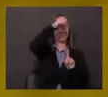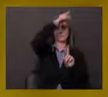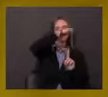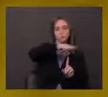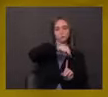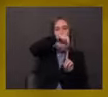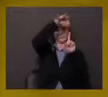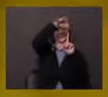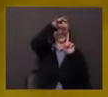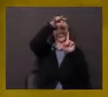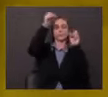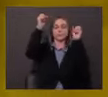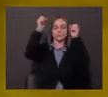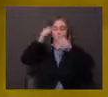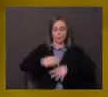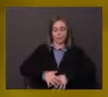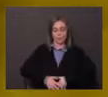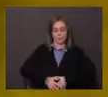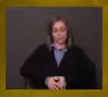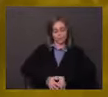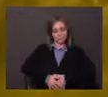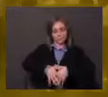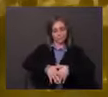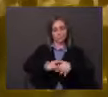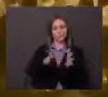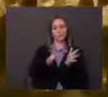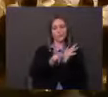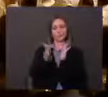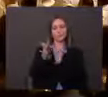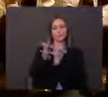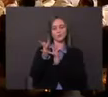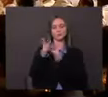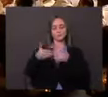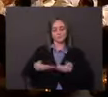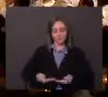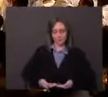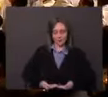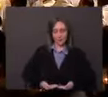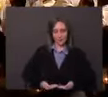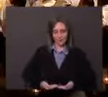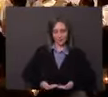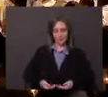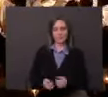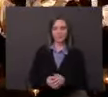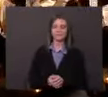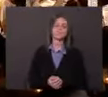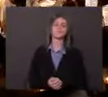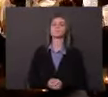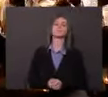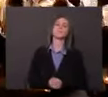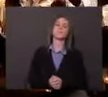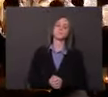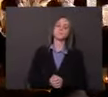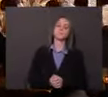bist gebenedeit unter den Frauen, und gebenedeit ist die Frucht deines Leibes,